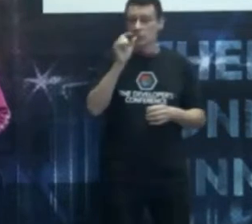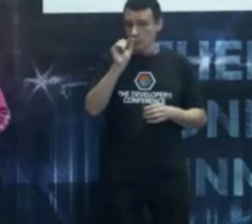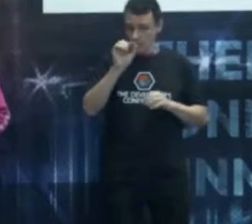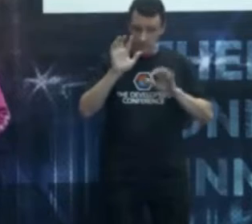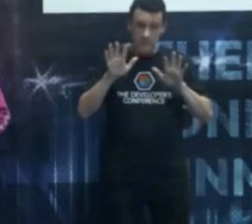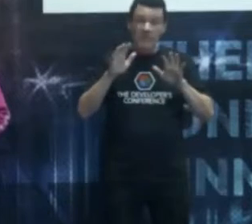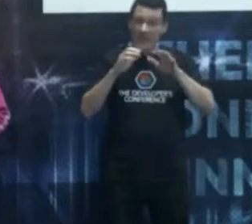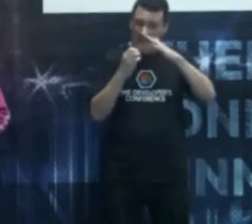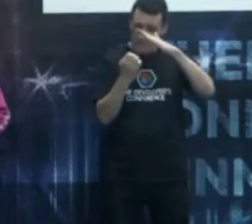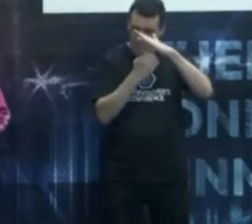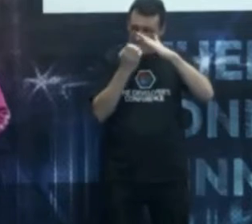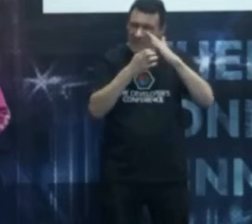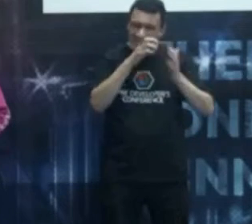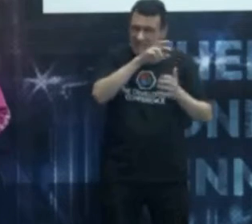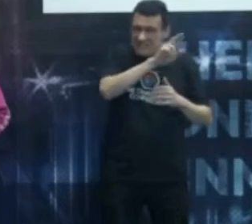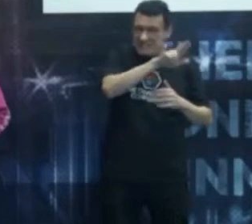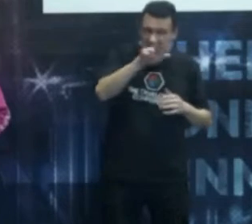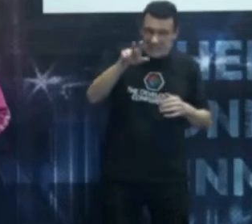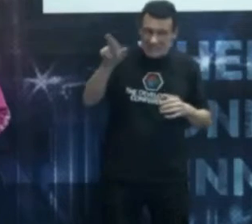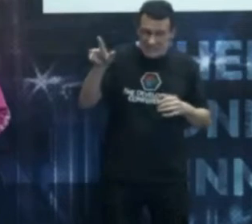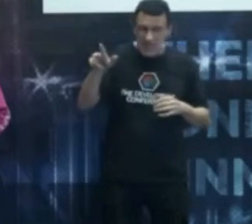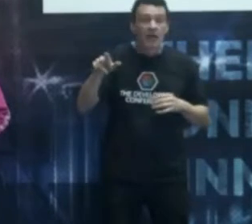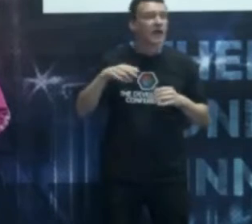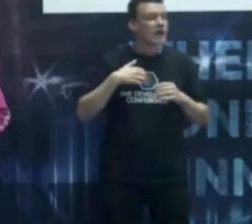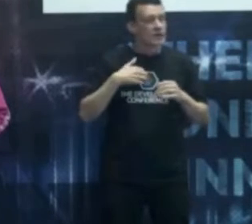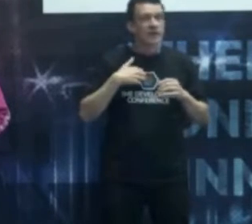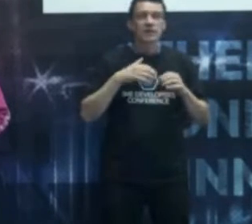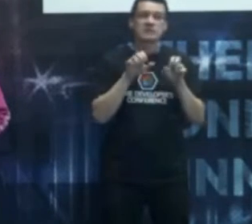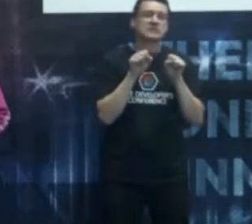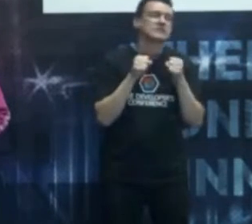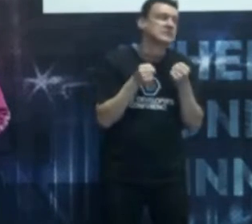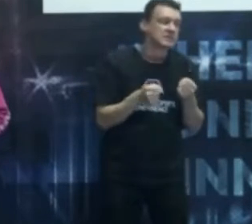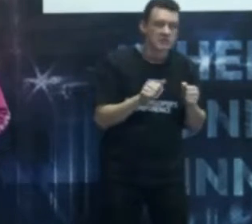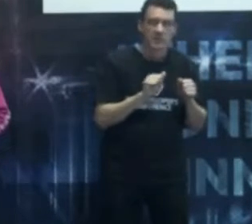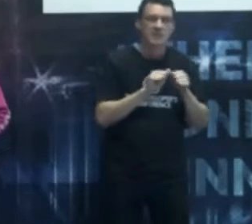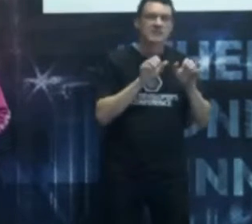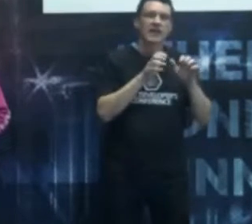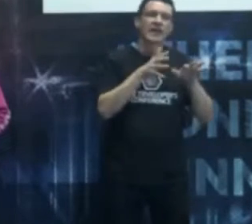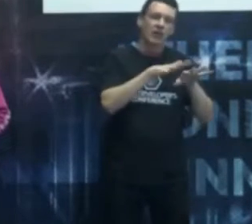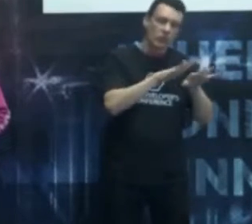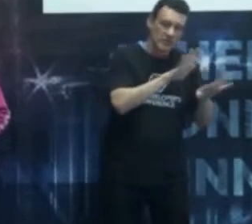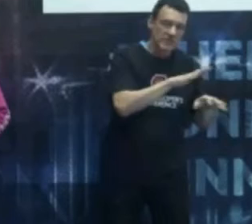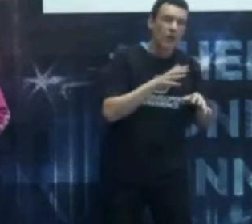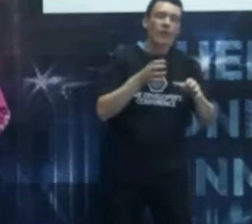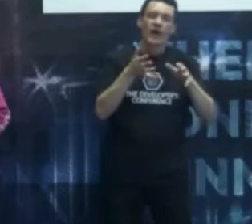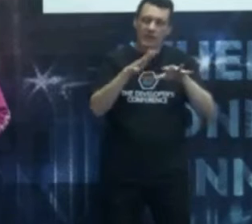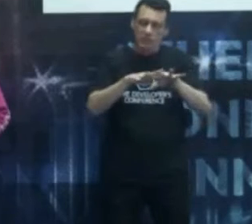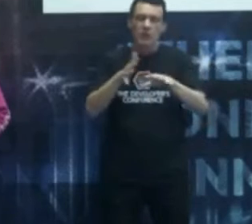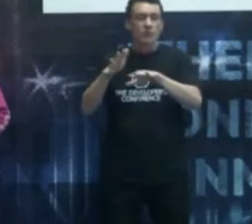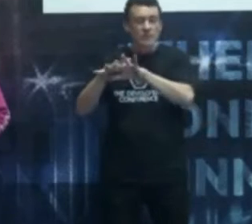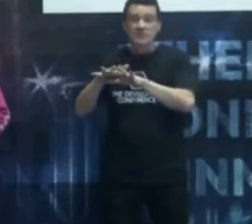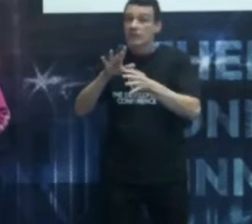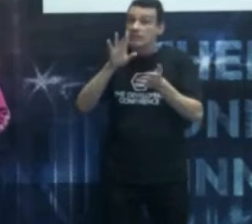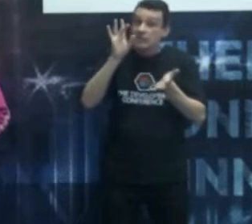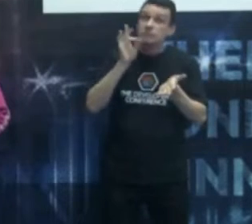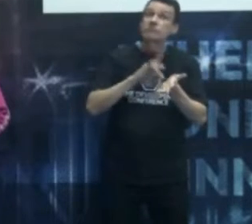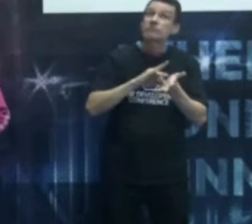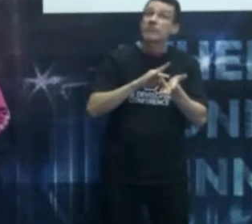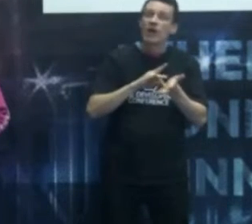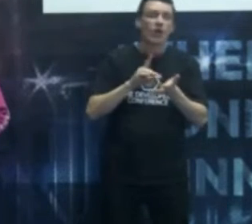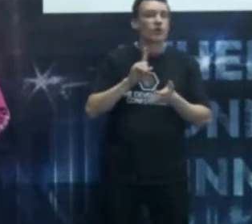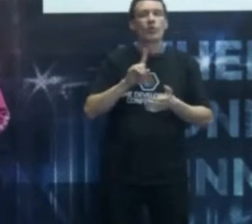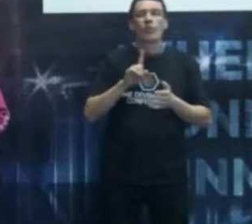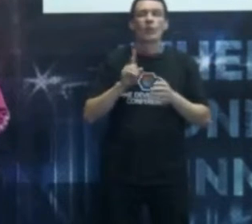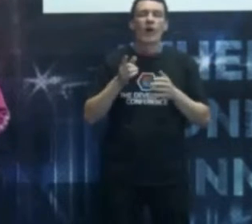fazer verdadeiramente inclusão, né? Sem ser essa inclusão aí para inglês ver aí que a gente já